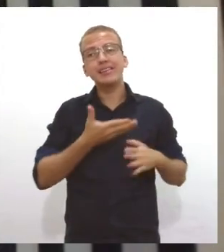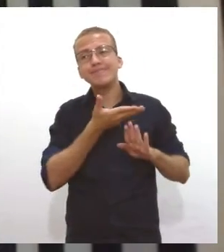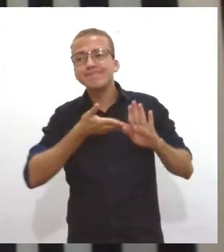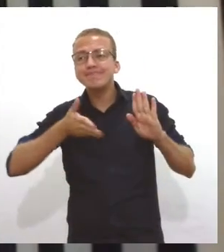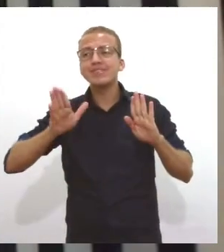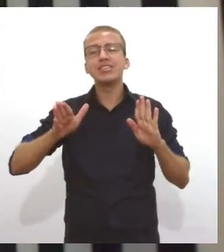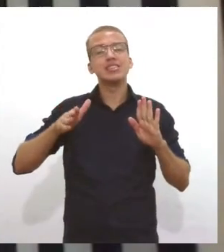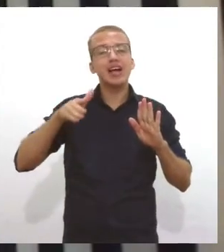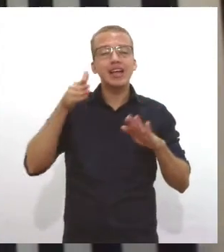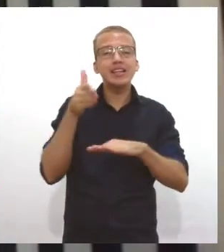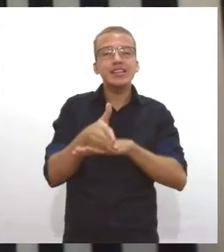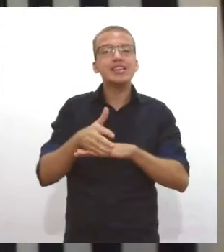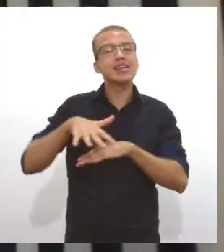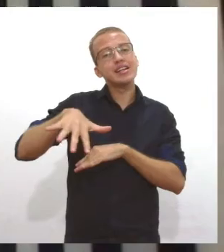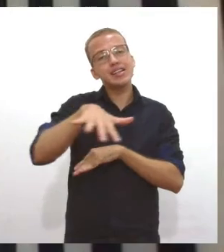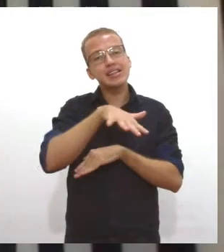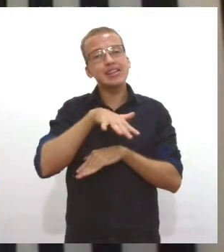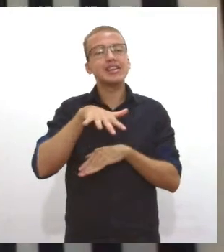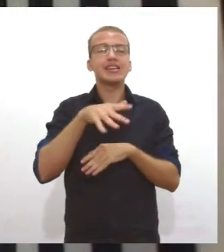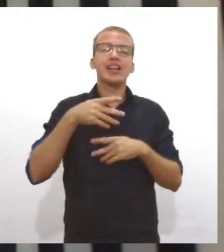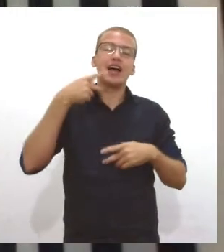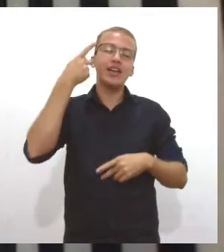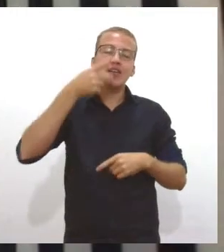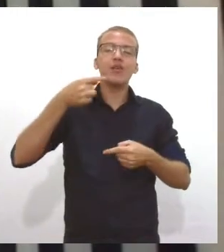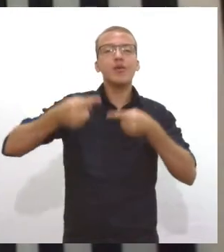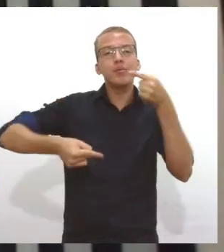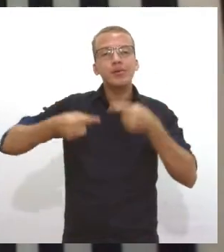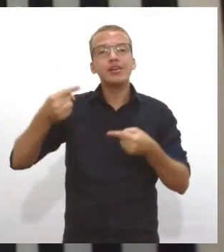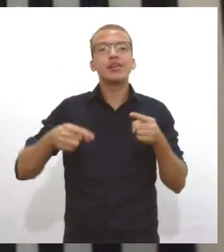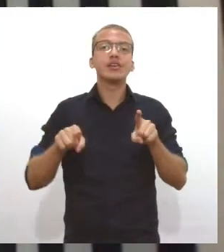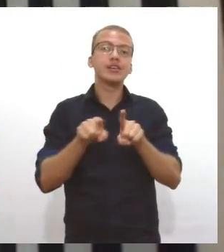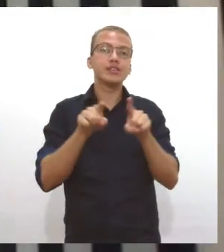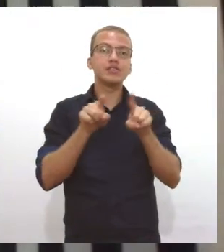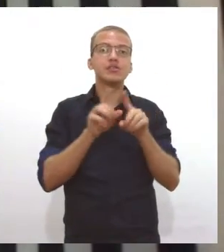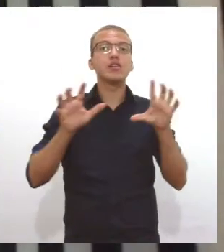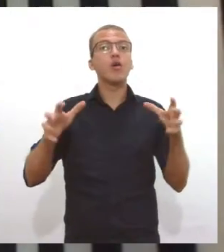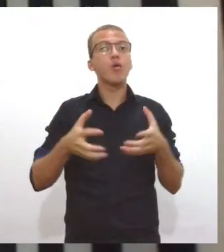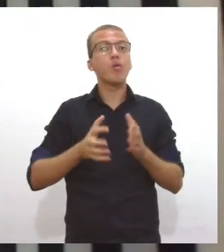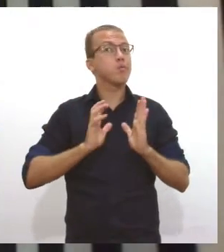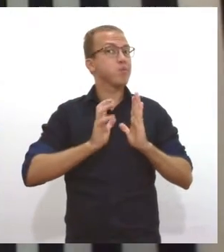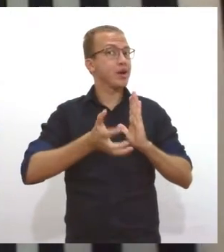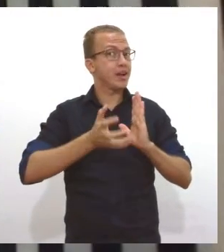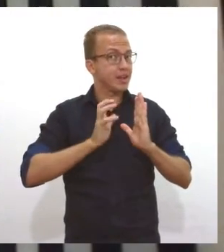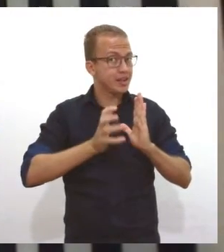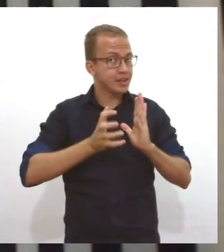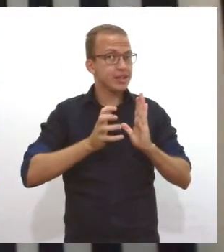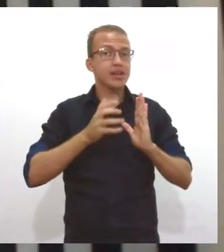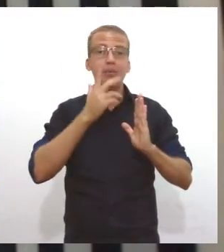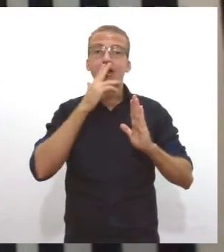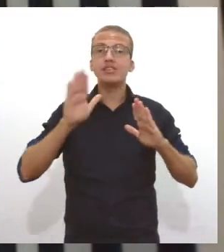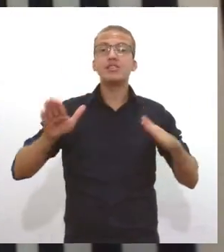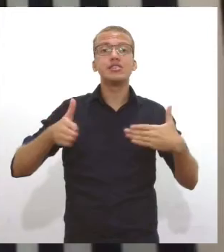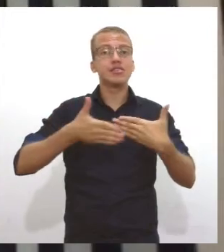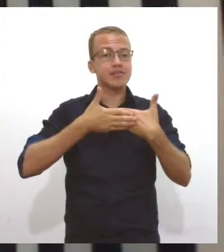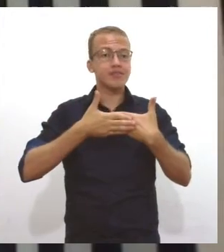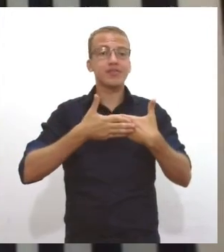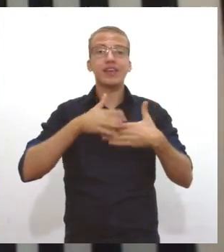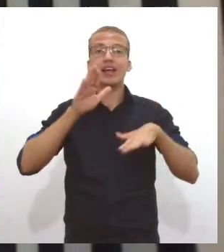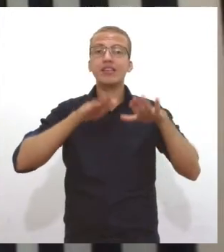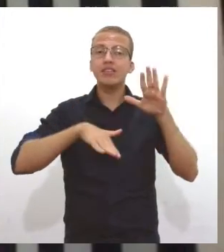nós percebemos também que como os diretórios partidários se fecham inclusiva financeiramente não botando dinheiro